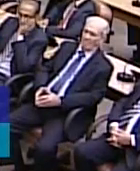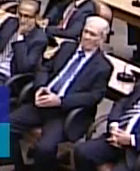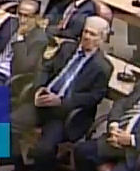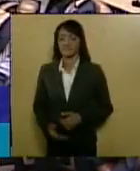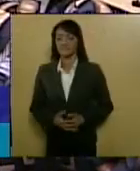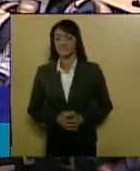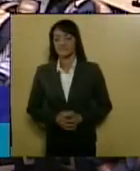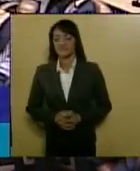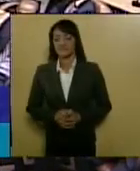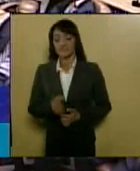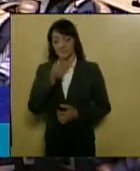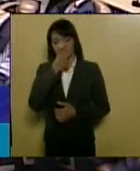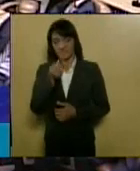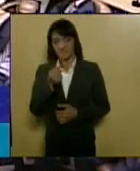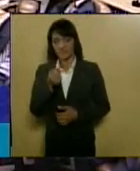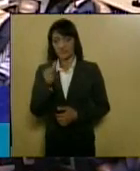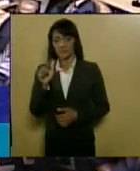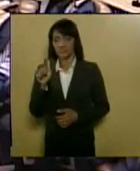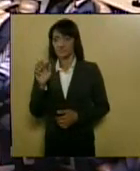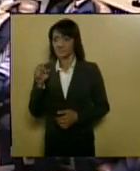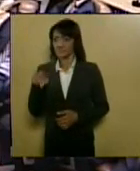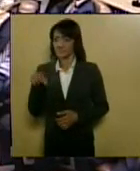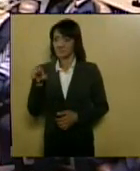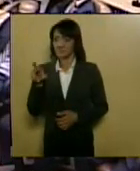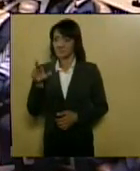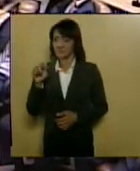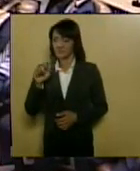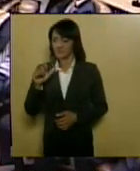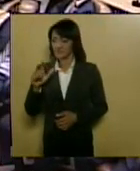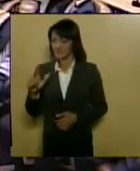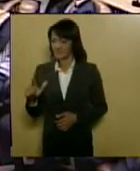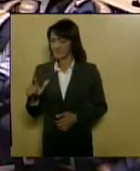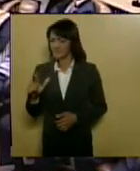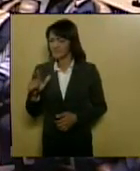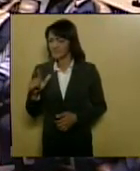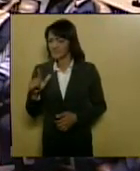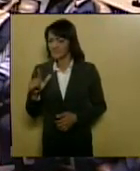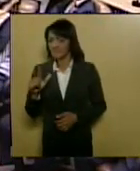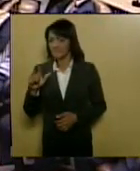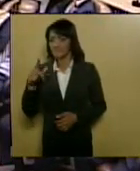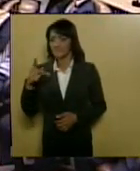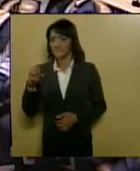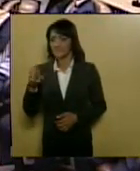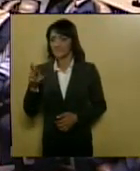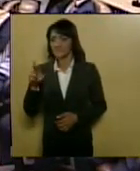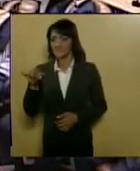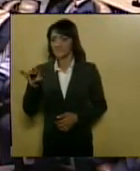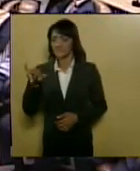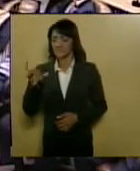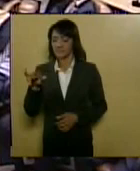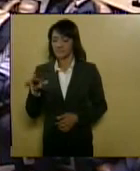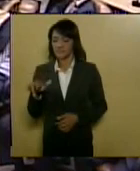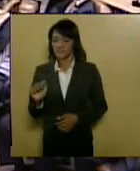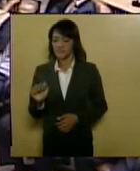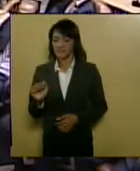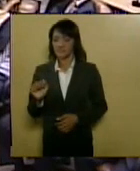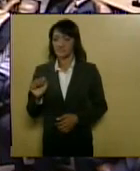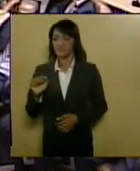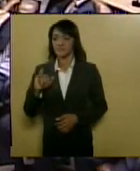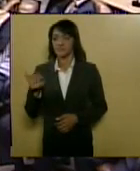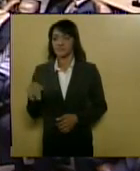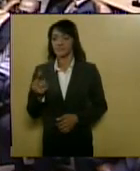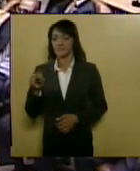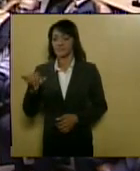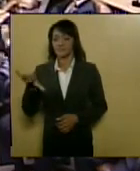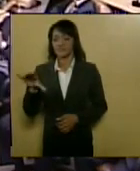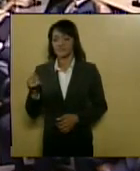Gostaríamos de conceder a palavra ao general Juarez Alves Pereira Júnior, que se encontra no nosso, na nossa Assembleia Legislativa.